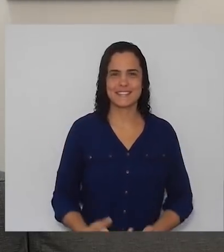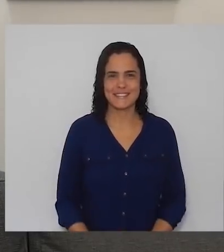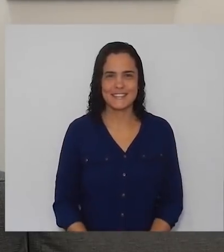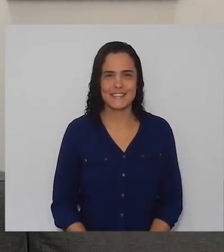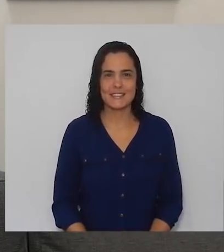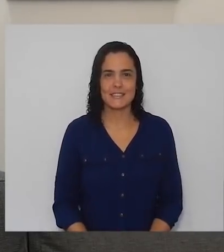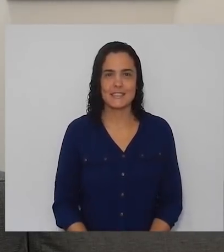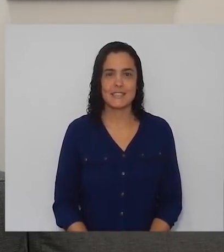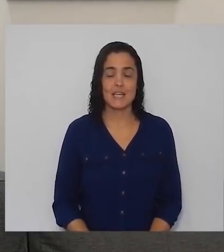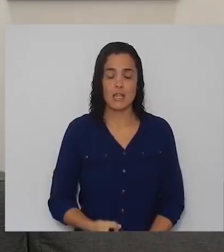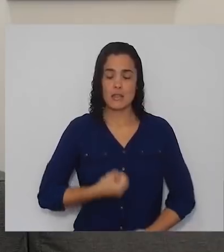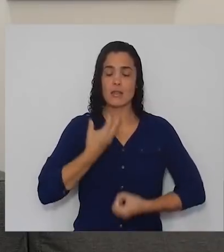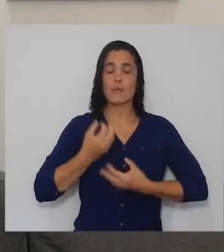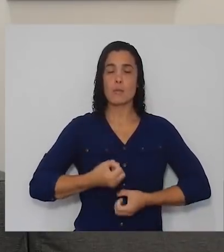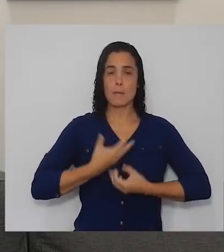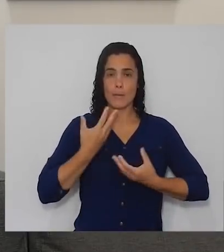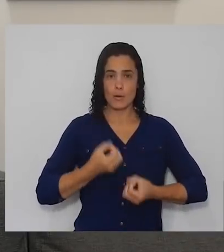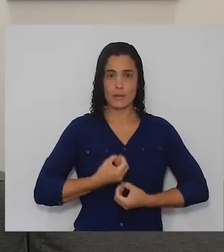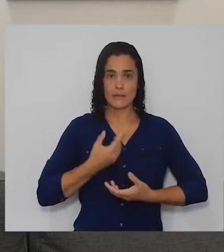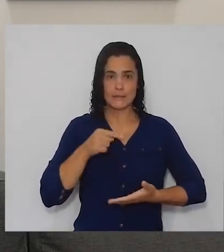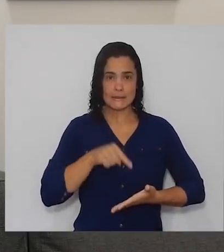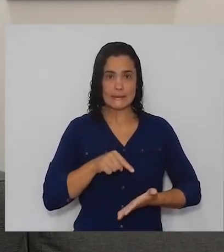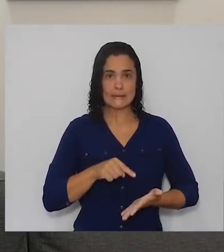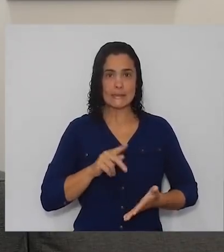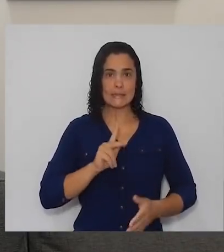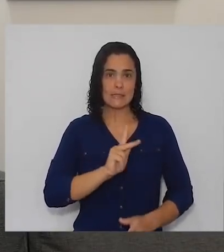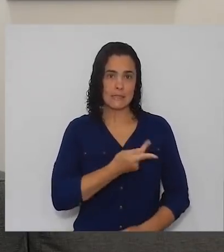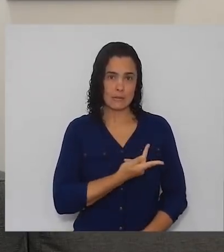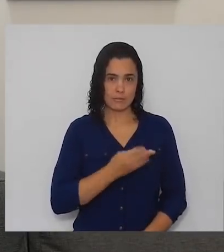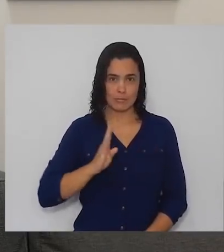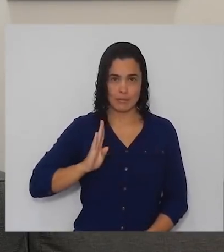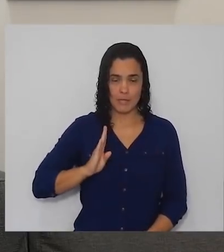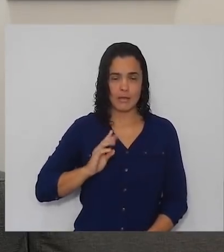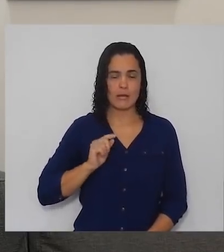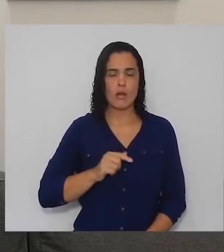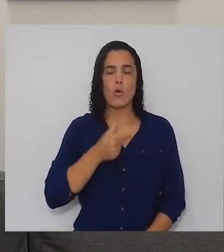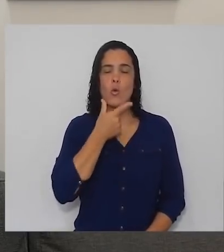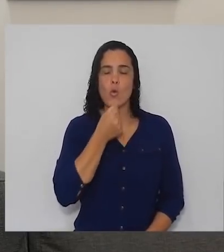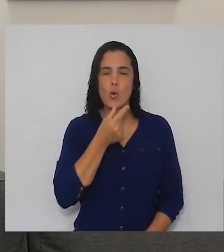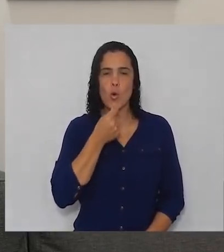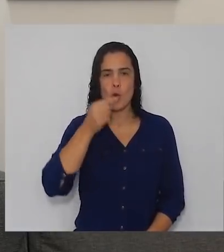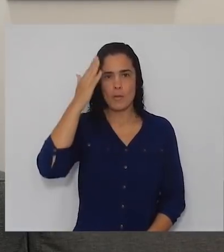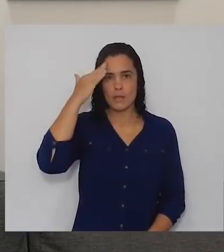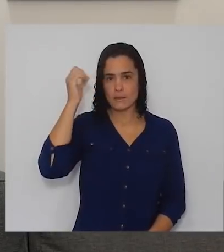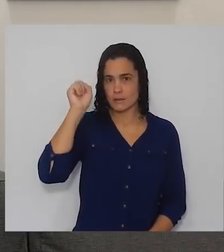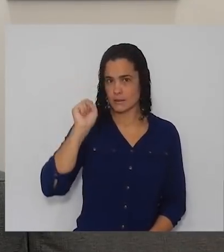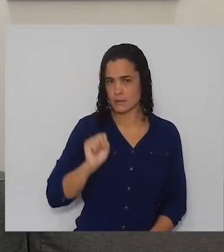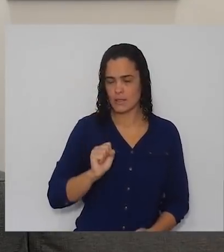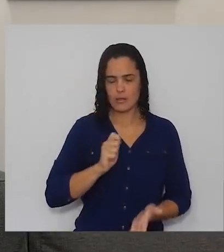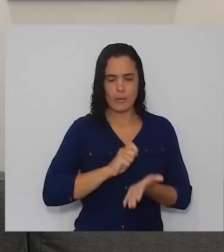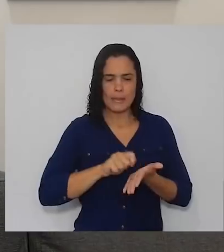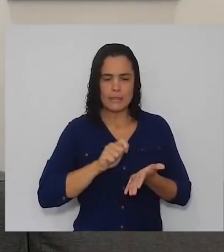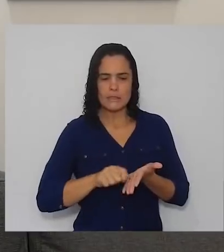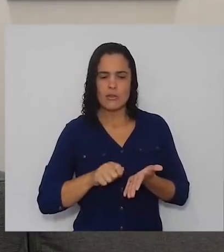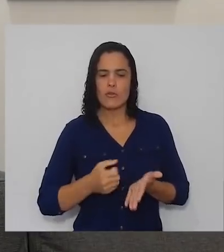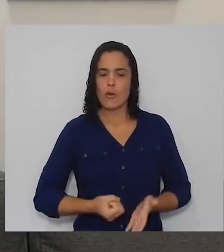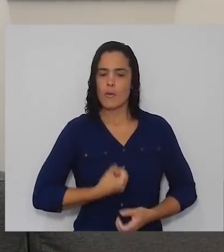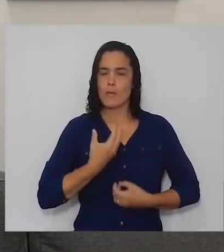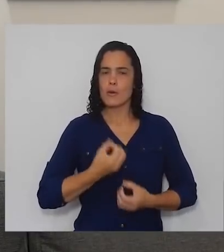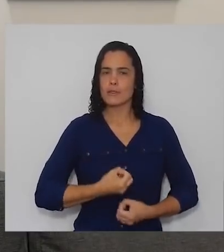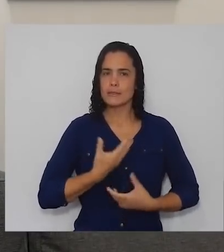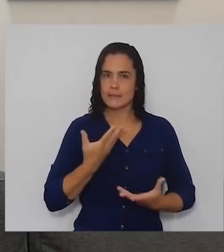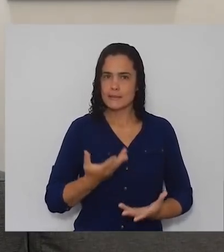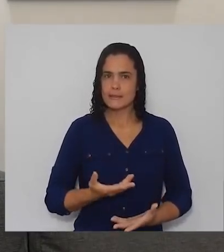alegrar-se. Note que na poesia hebraica aqui, e Salomão se utiliza deste estilo literário, o